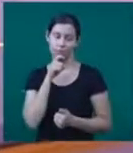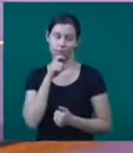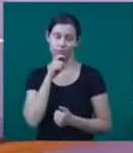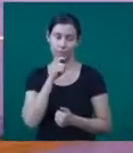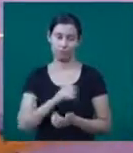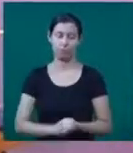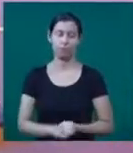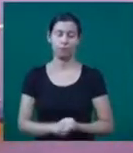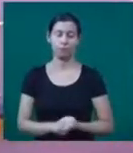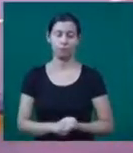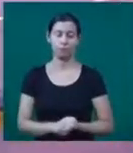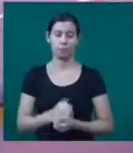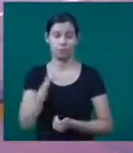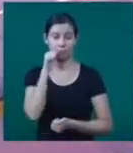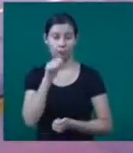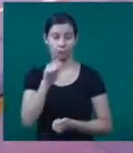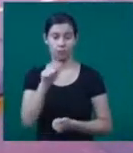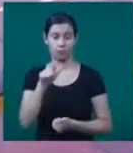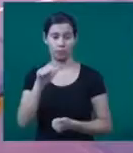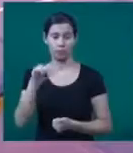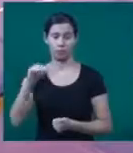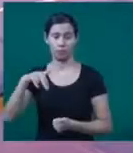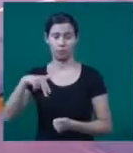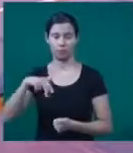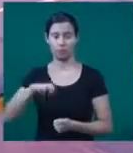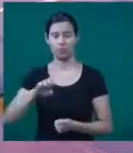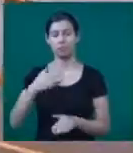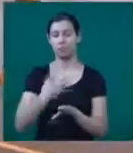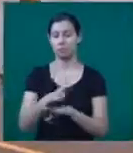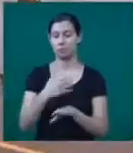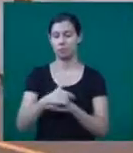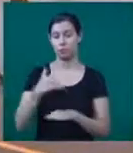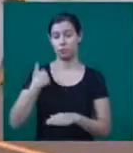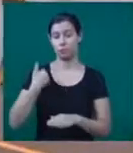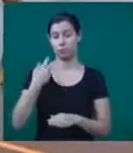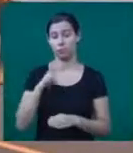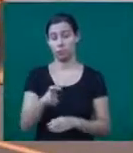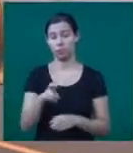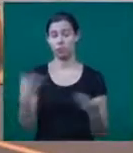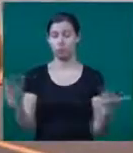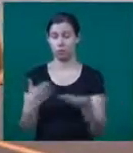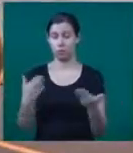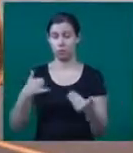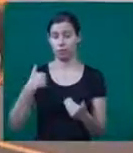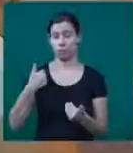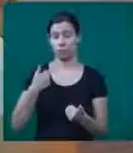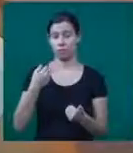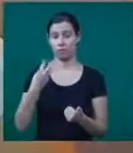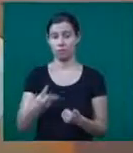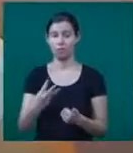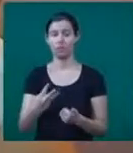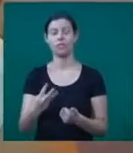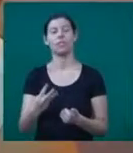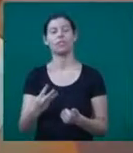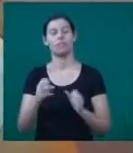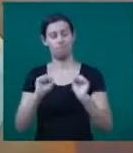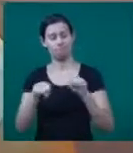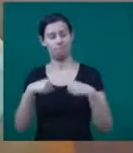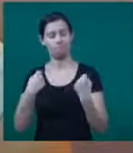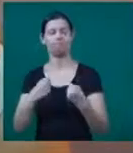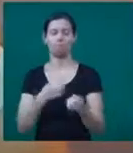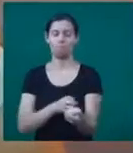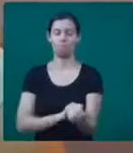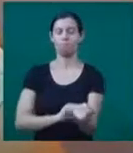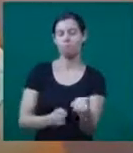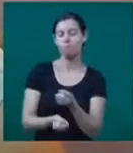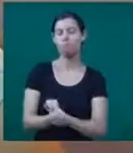já passou por algumas fases difíceis de muita dedicação, horas diárias de treino. Tenho treinado muito